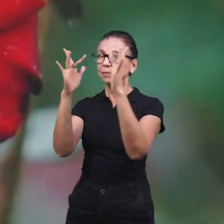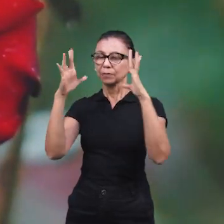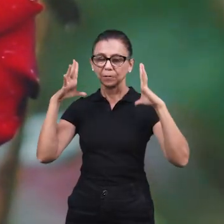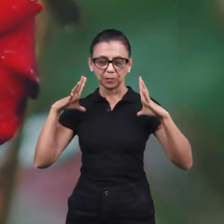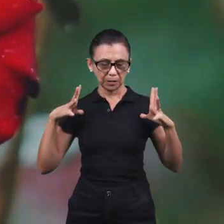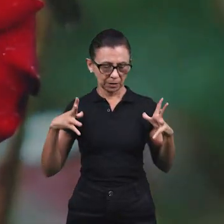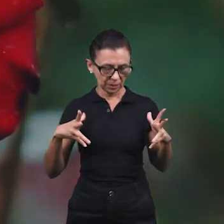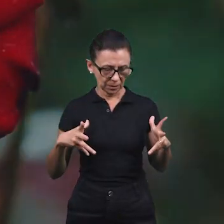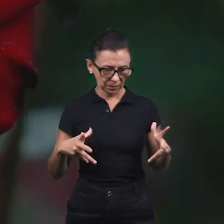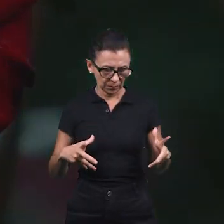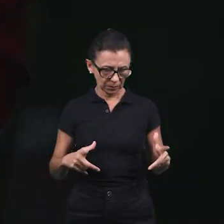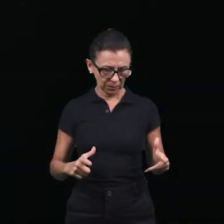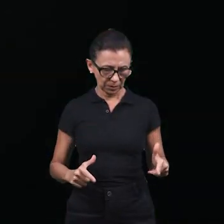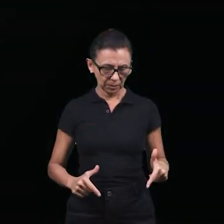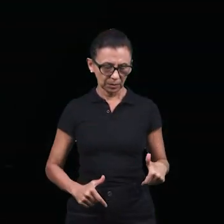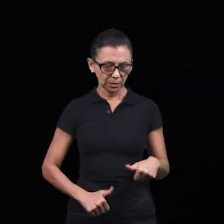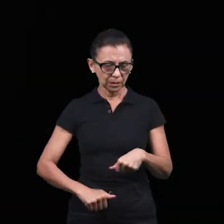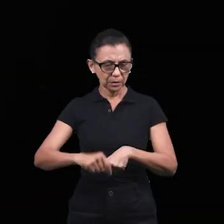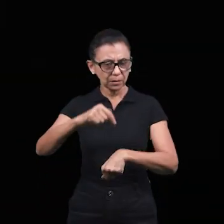Senhor,